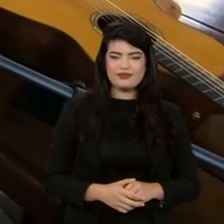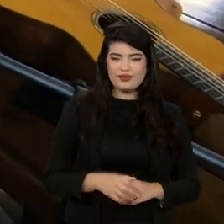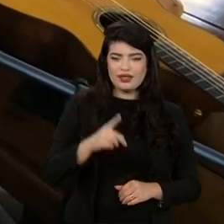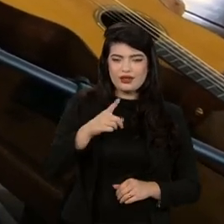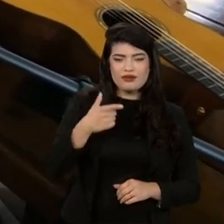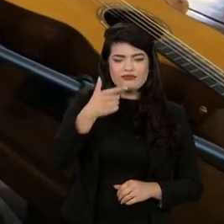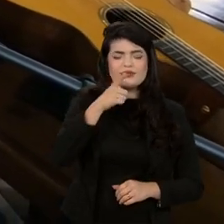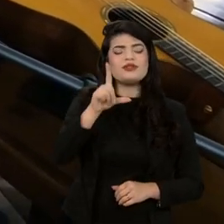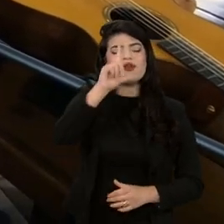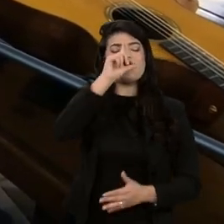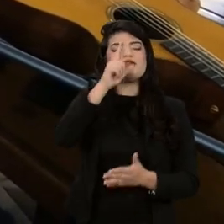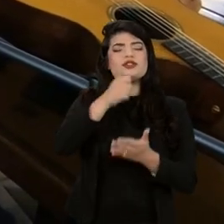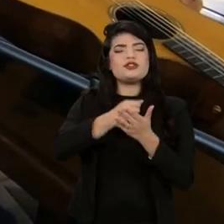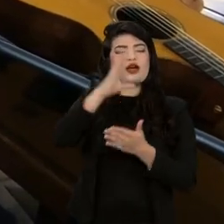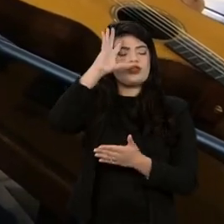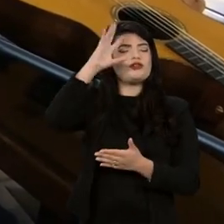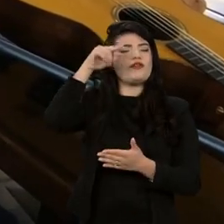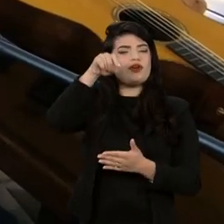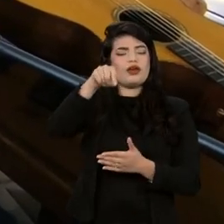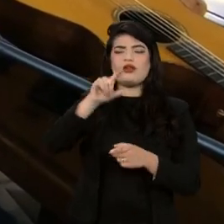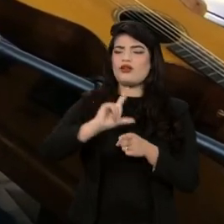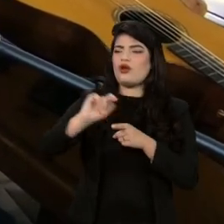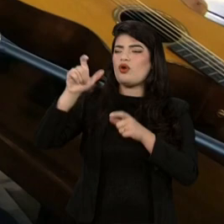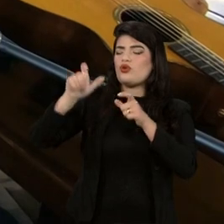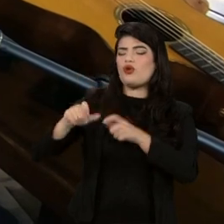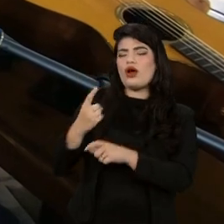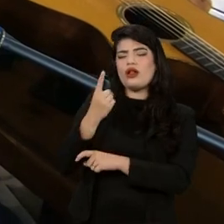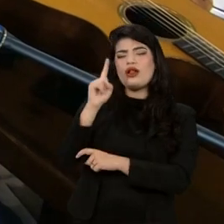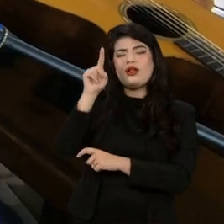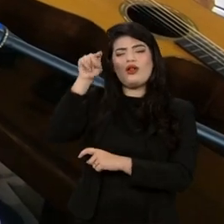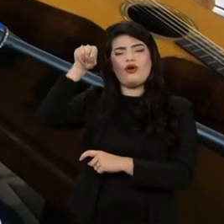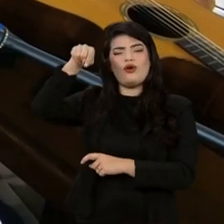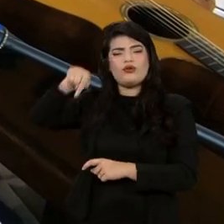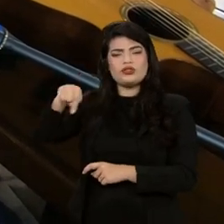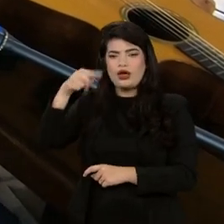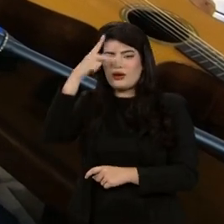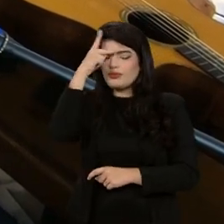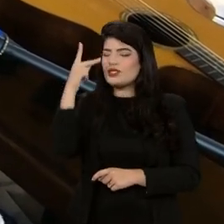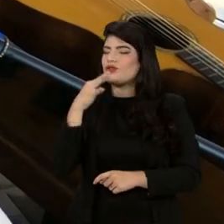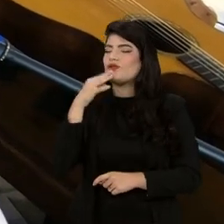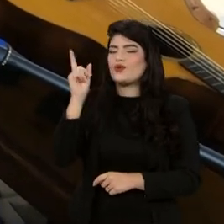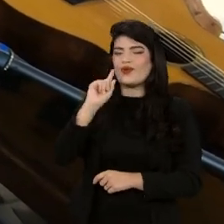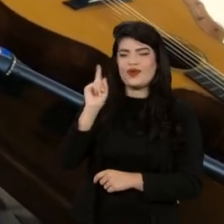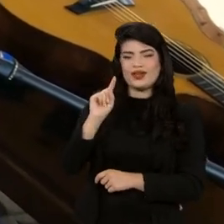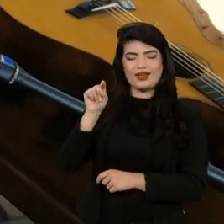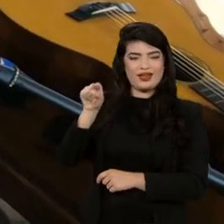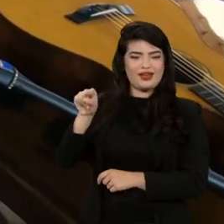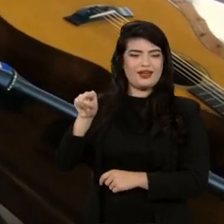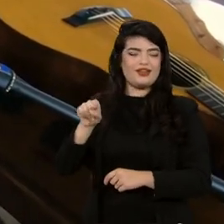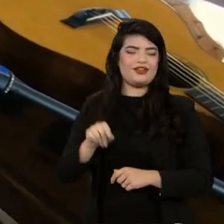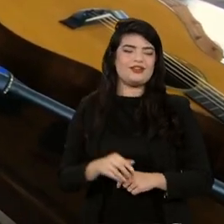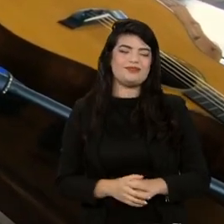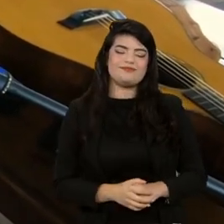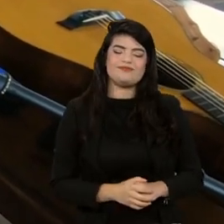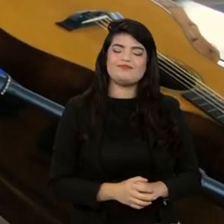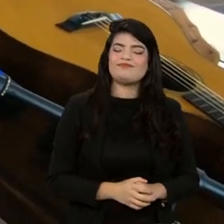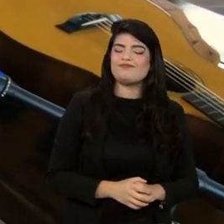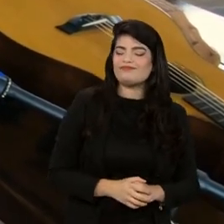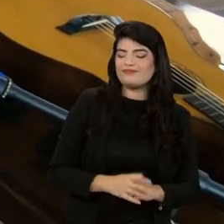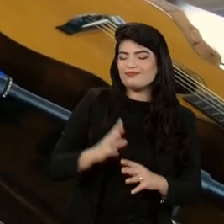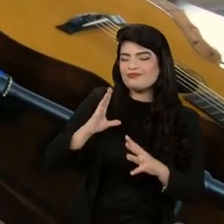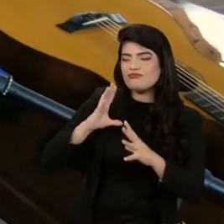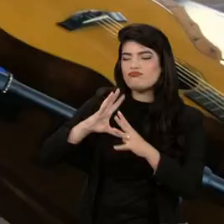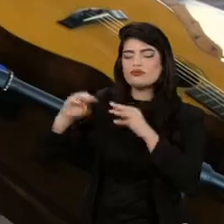Resolveu deixar o bando e partir pra longe, onde ninguém lhe conhecia.